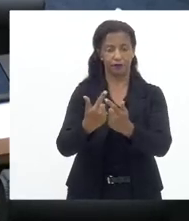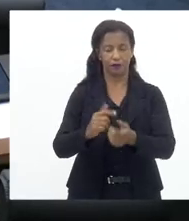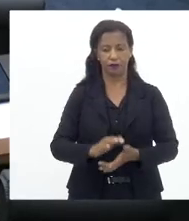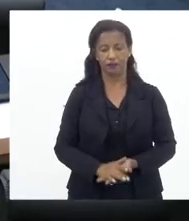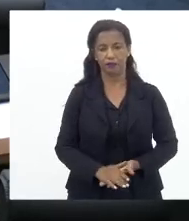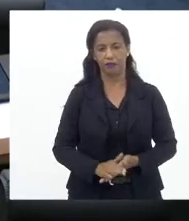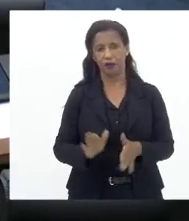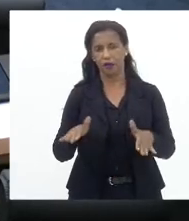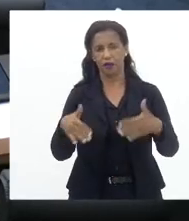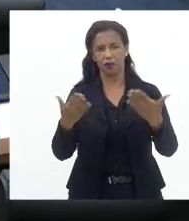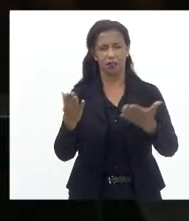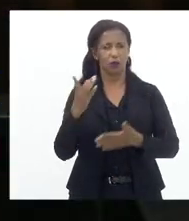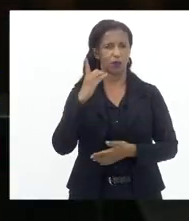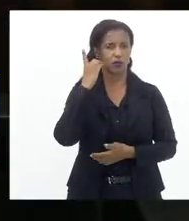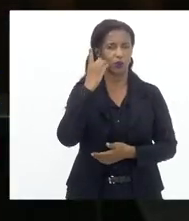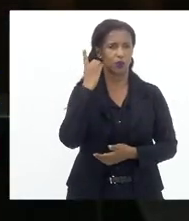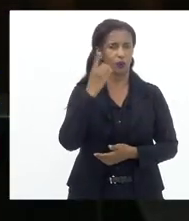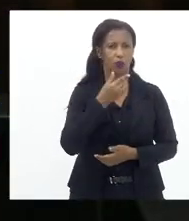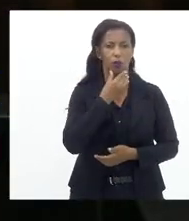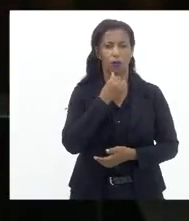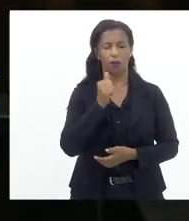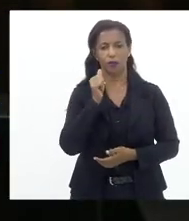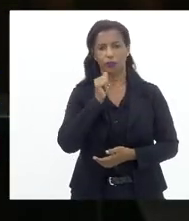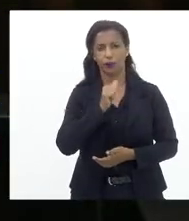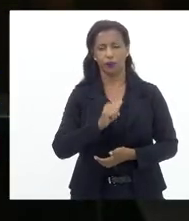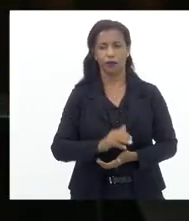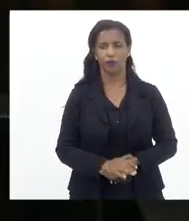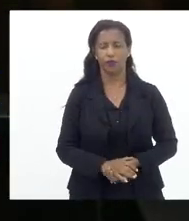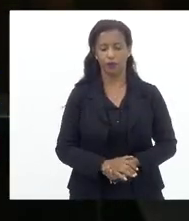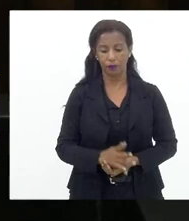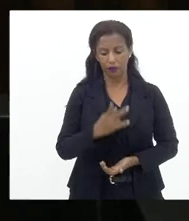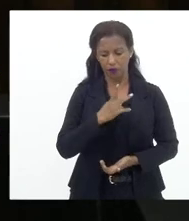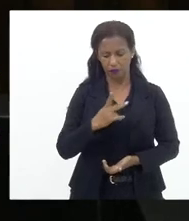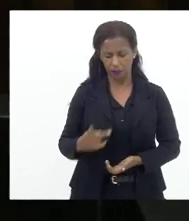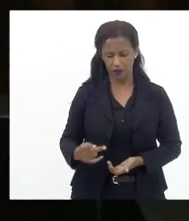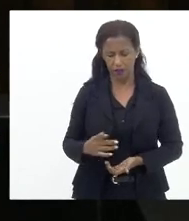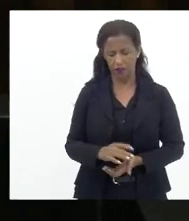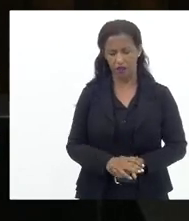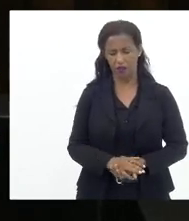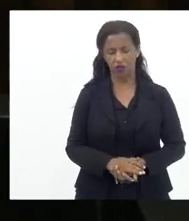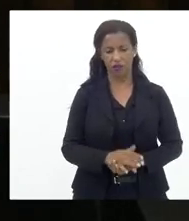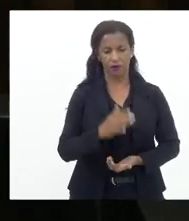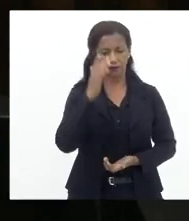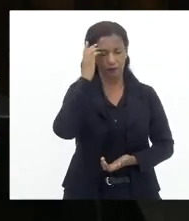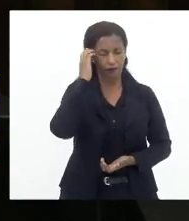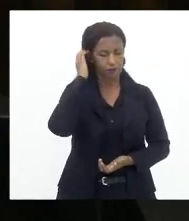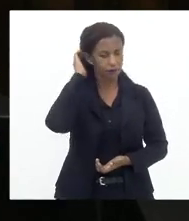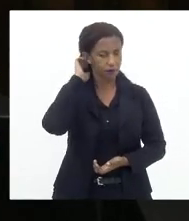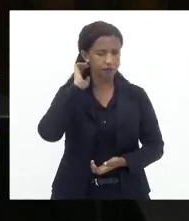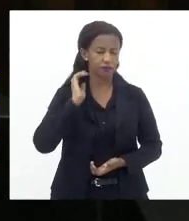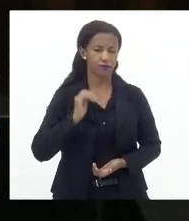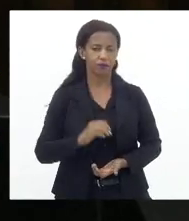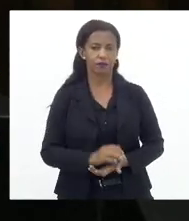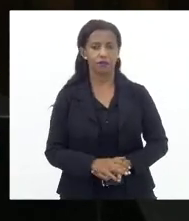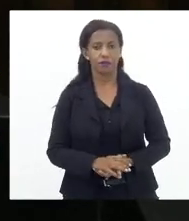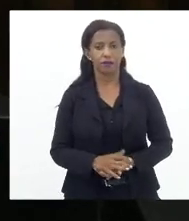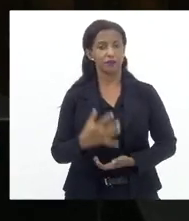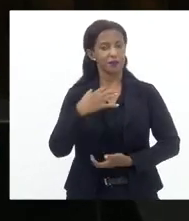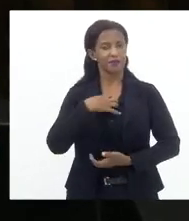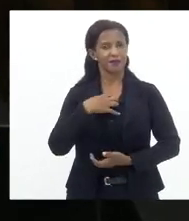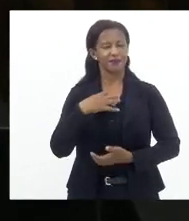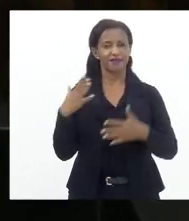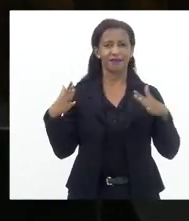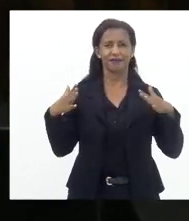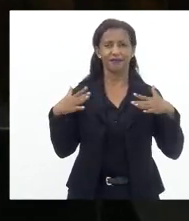senhores deputados senhoras deputadas o presidente não veio trazer aqui a notícia com muita